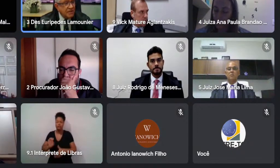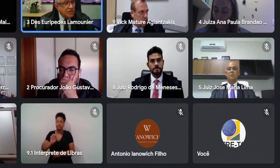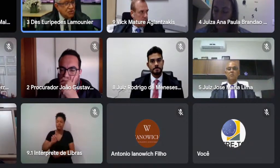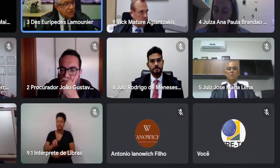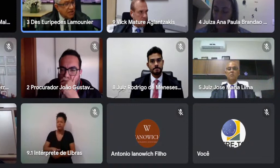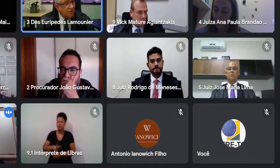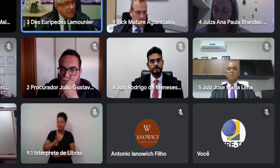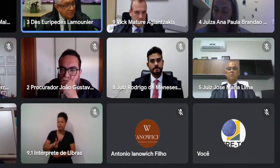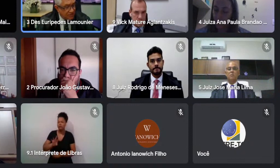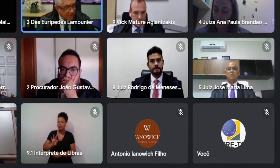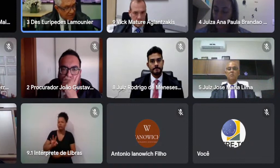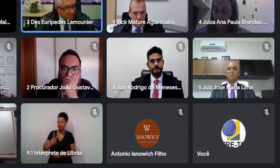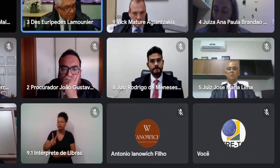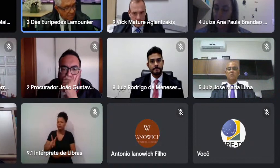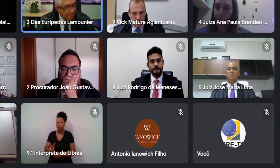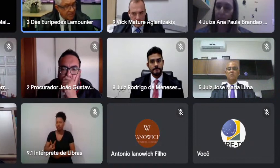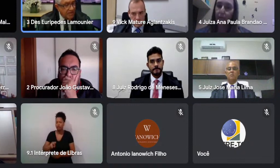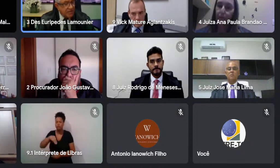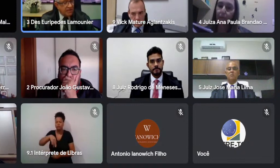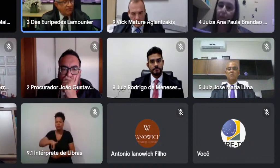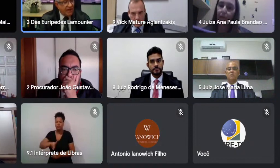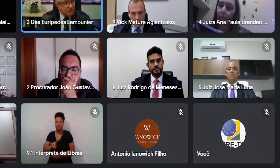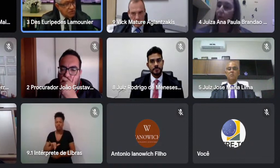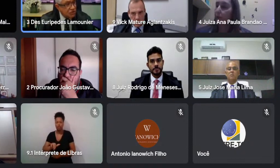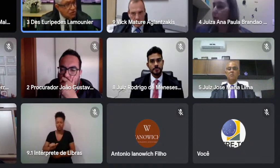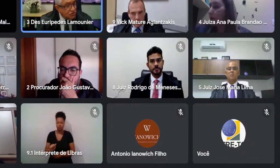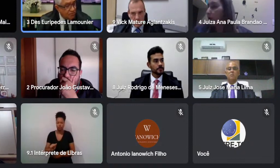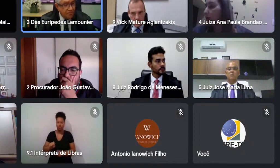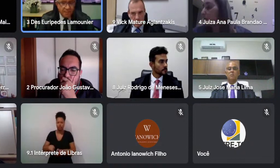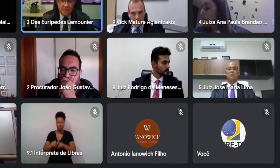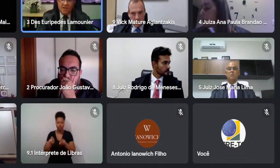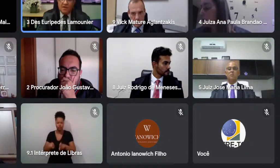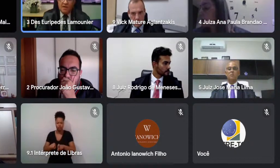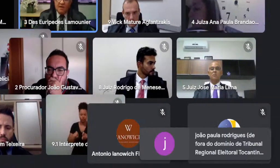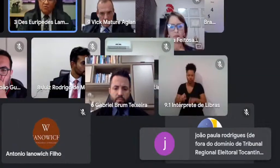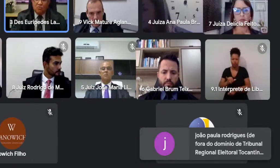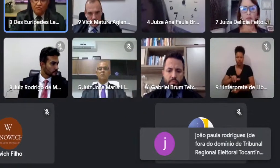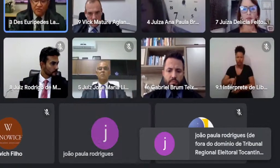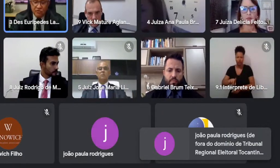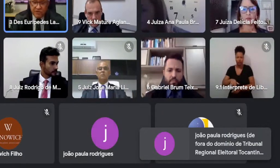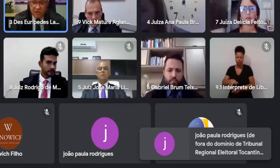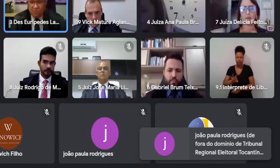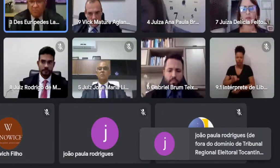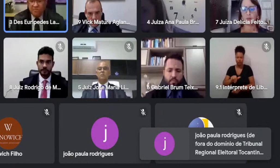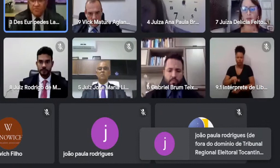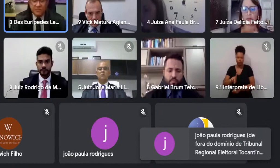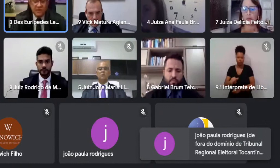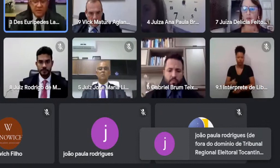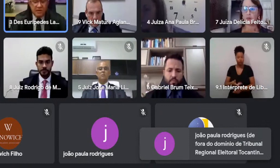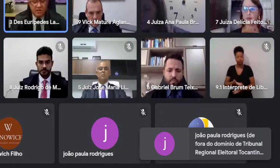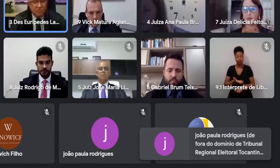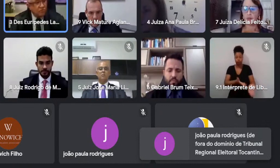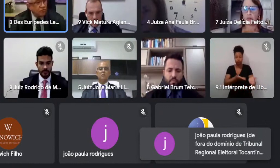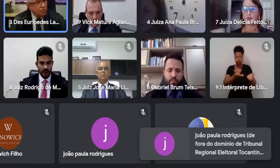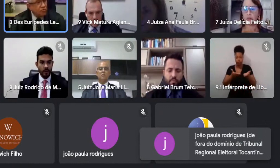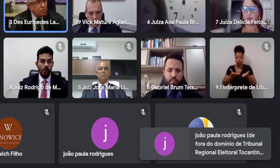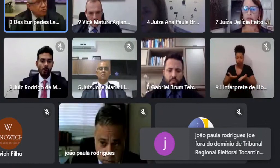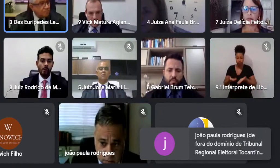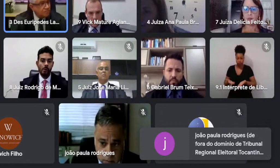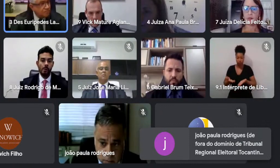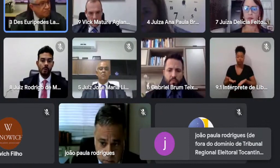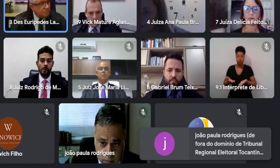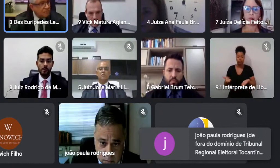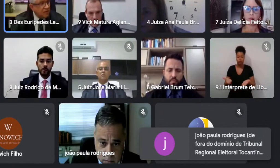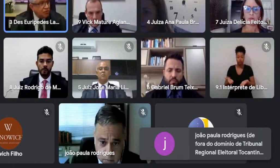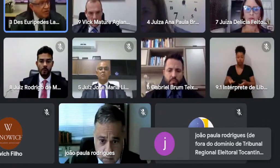Mídia Digital Limitada. Em face disso, eu convido então o